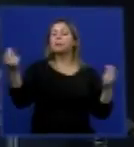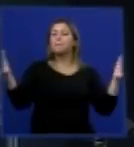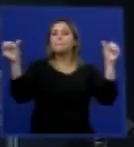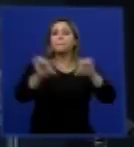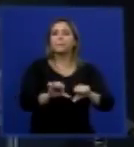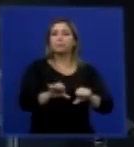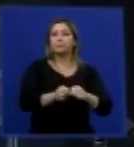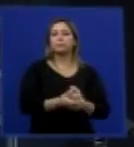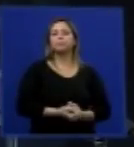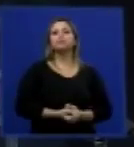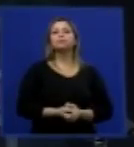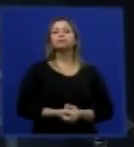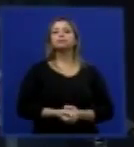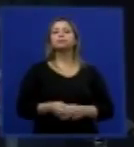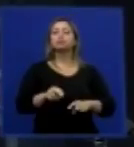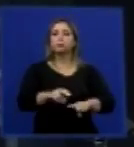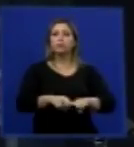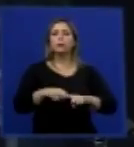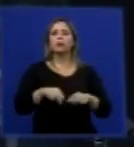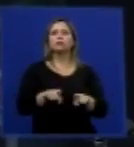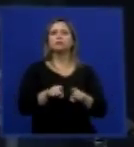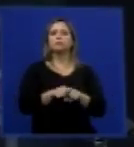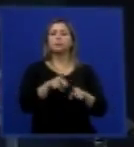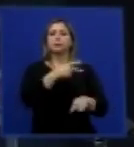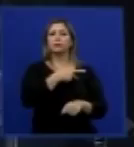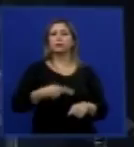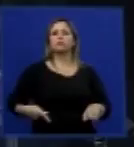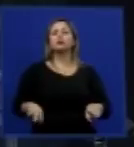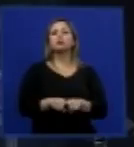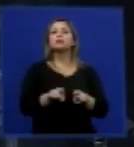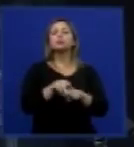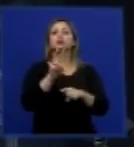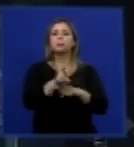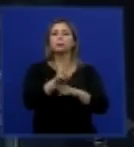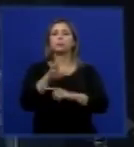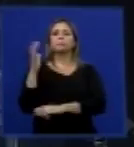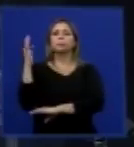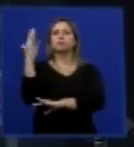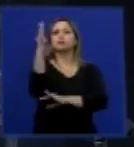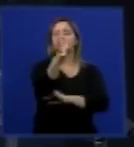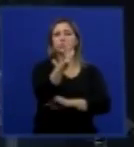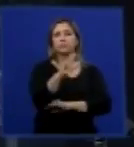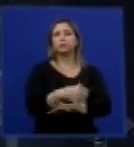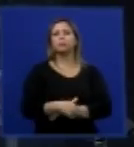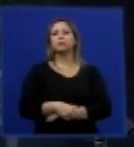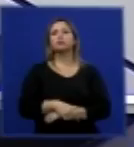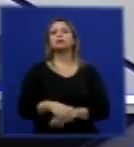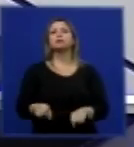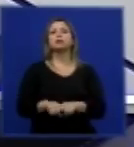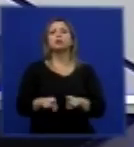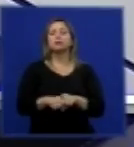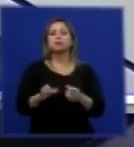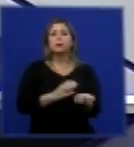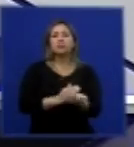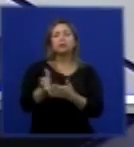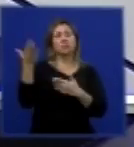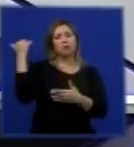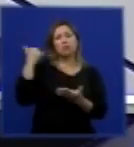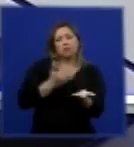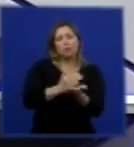maiores galgado a presidência do Instituto Ambiental de pronto nos meus primeiros